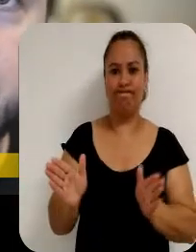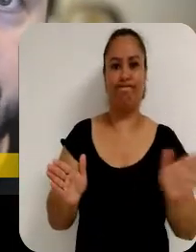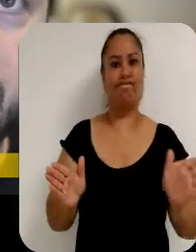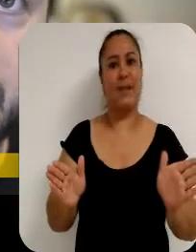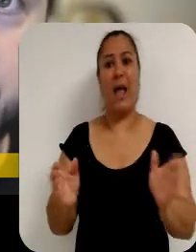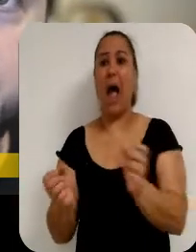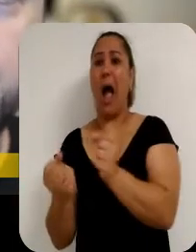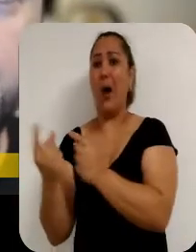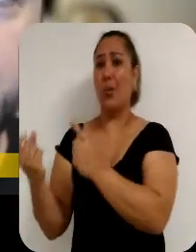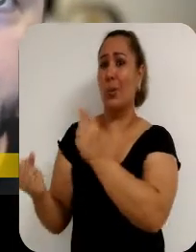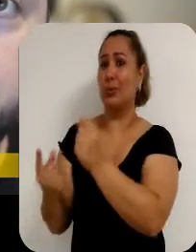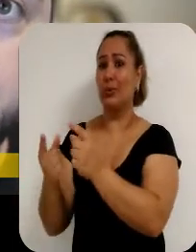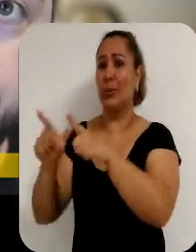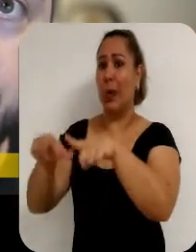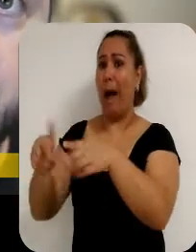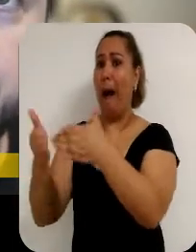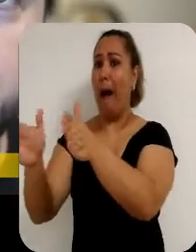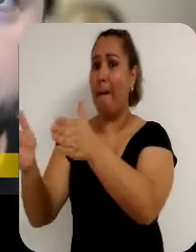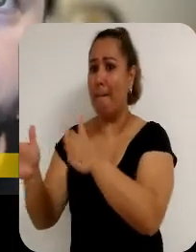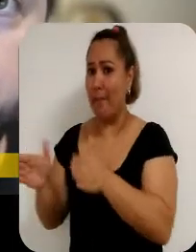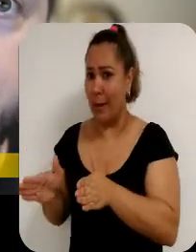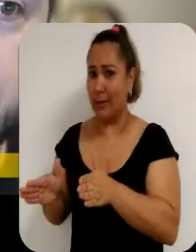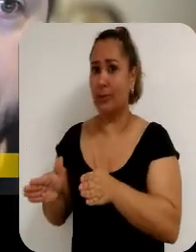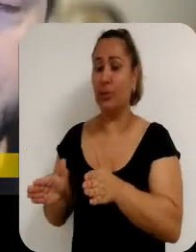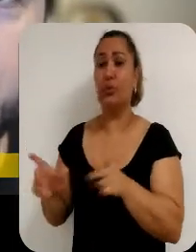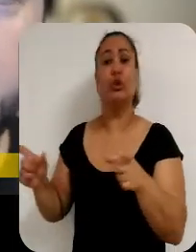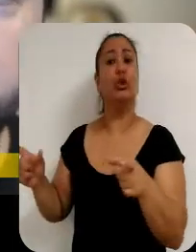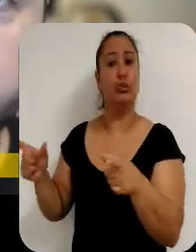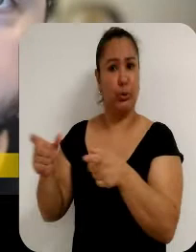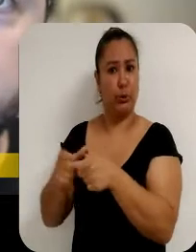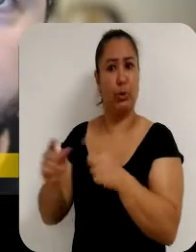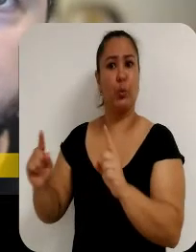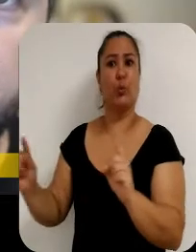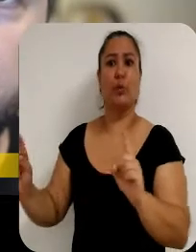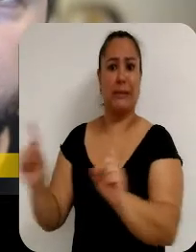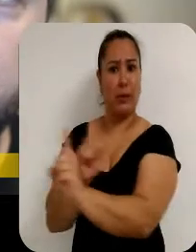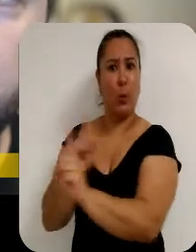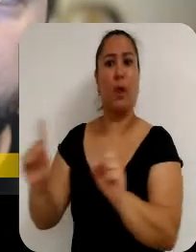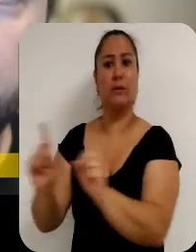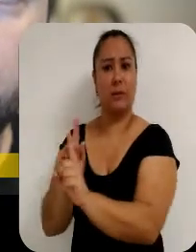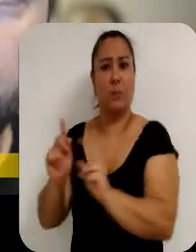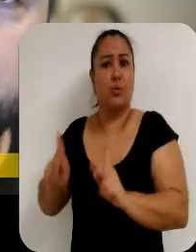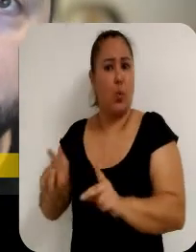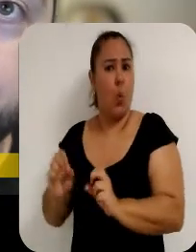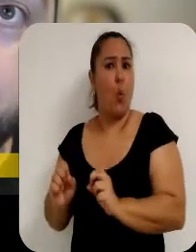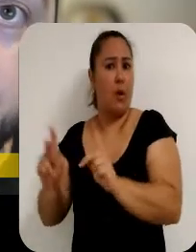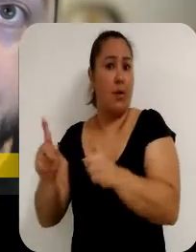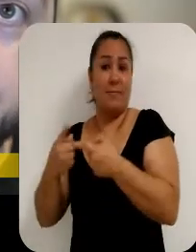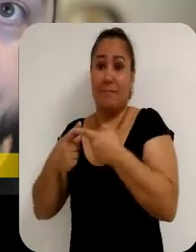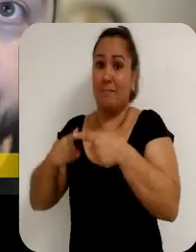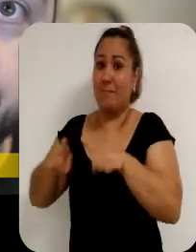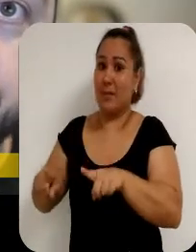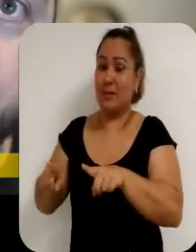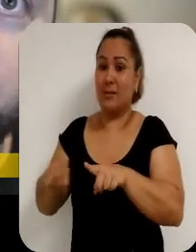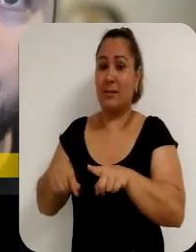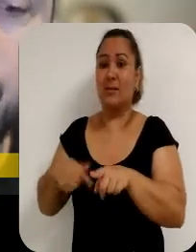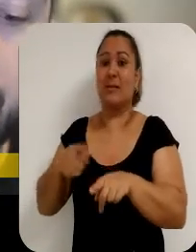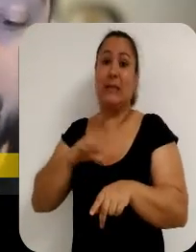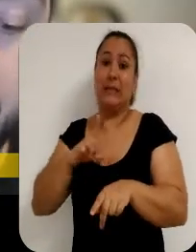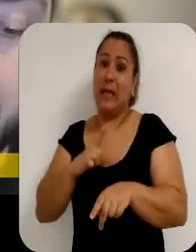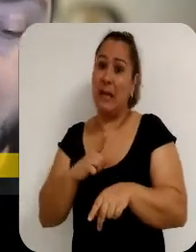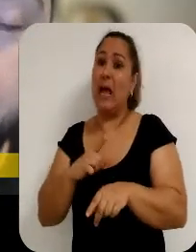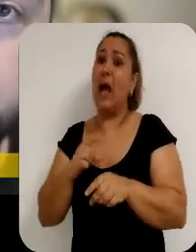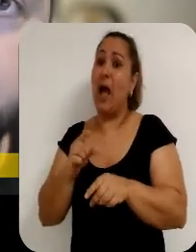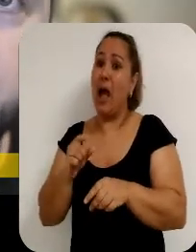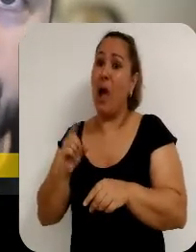a circulação continua restrita e as coisas não acontecem, e a gente tem 1 milhão de mortes. Ou a